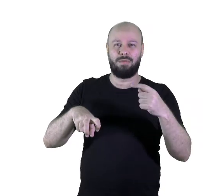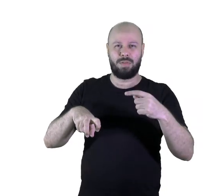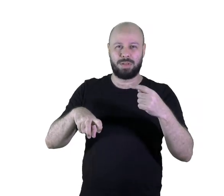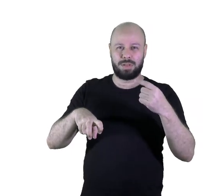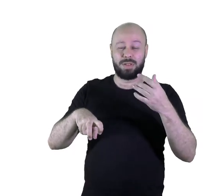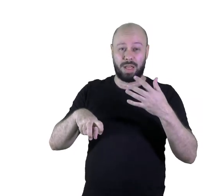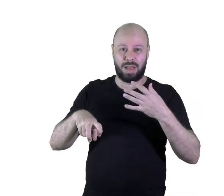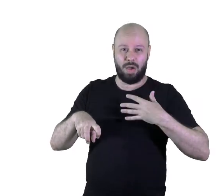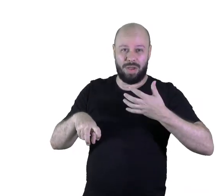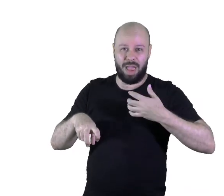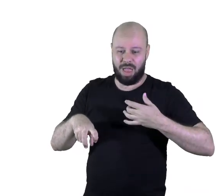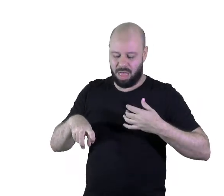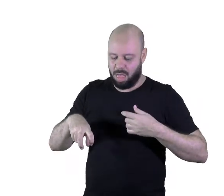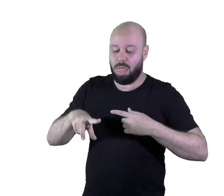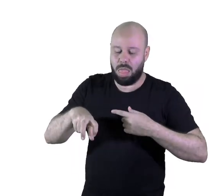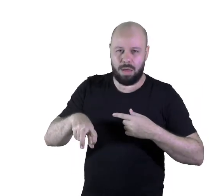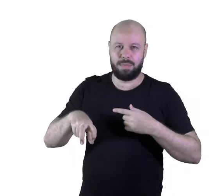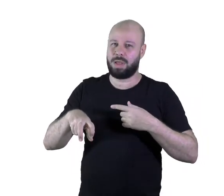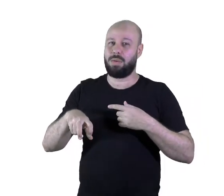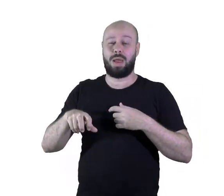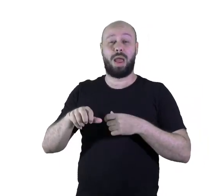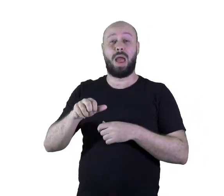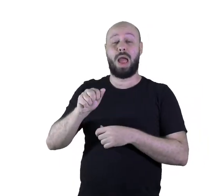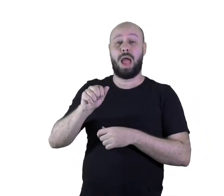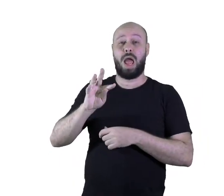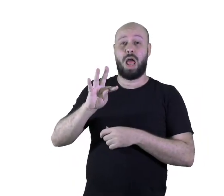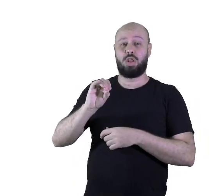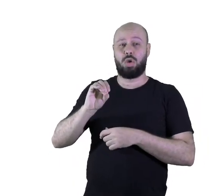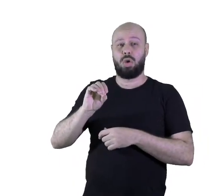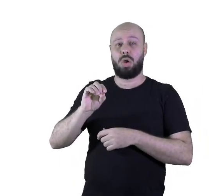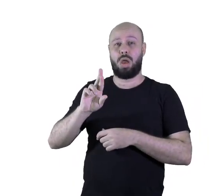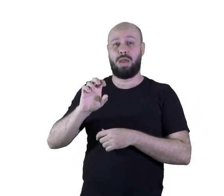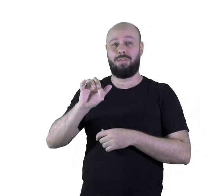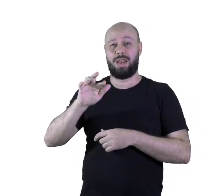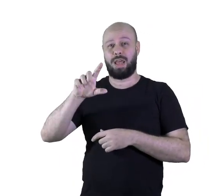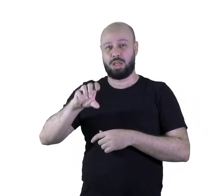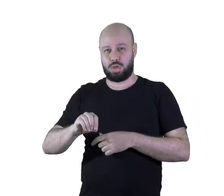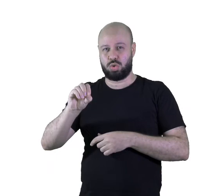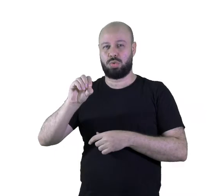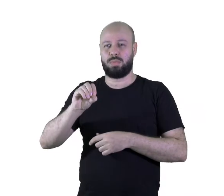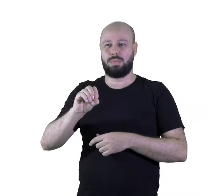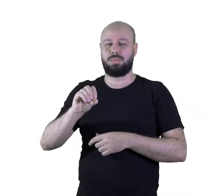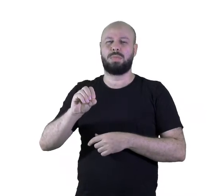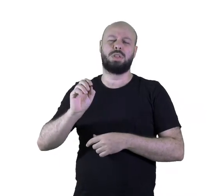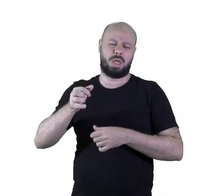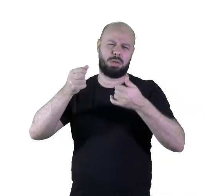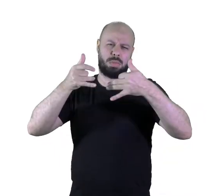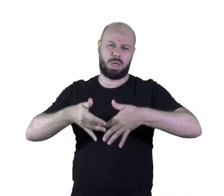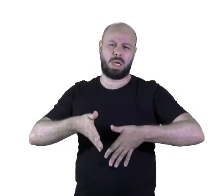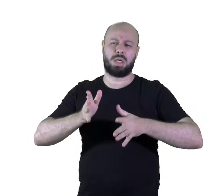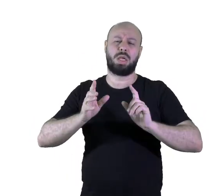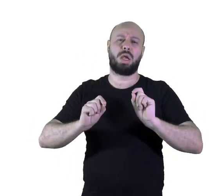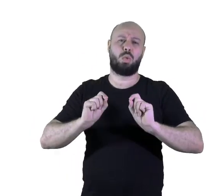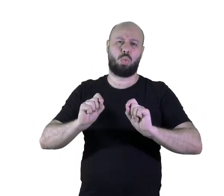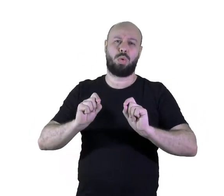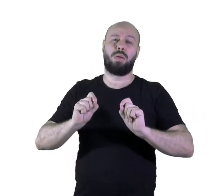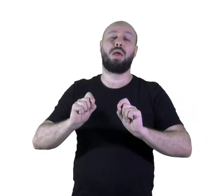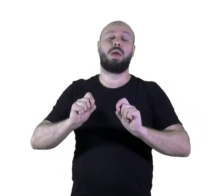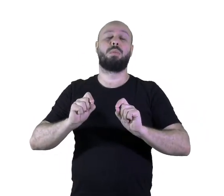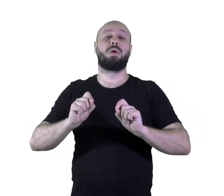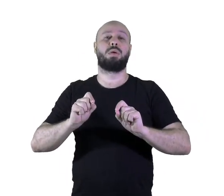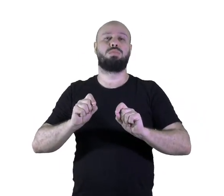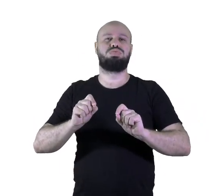isso. Isso chama ato reflexo. Por quê? Lembra que eu já falei para vocês? Essa coordenação